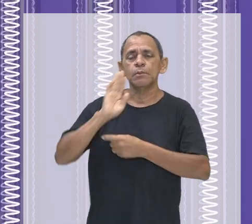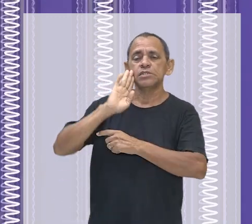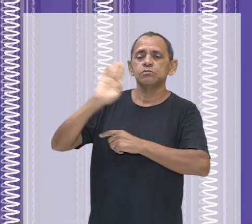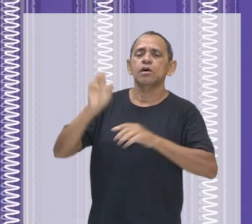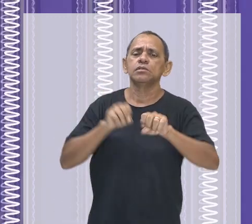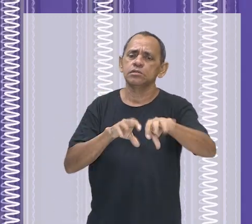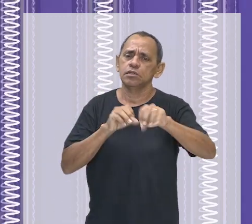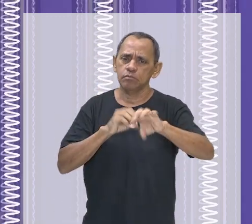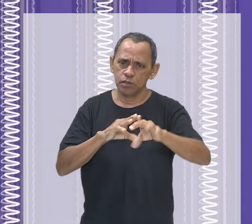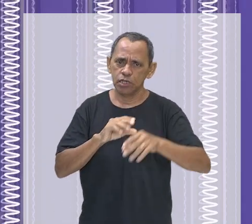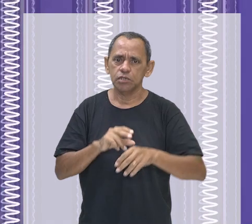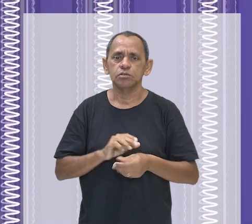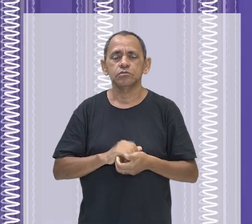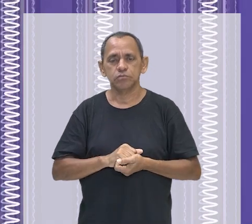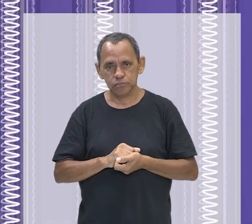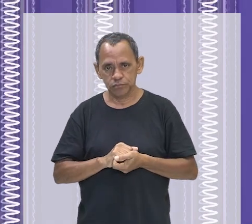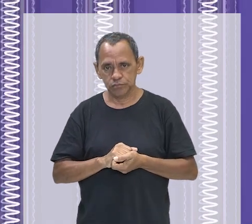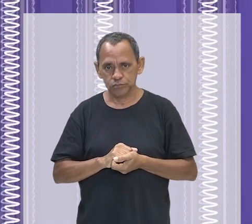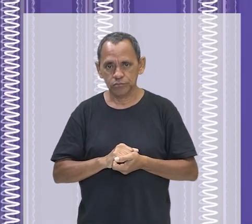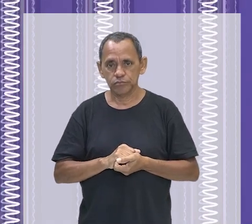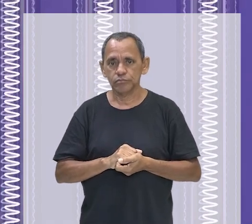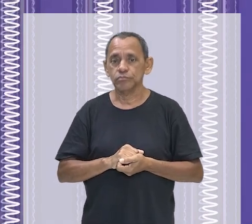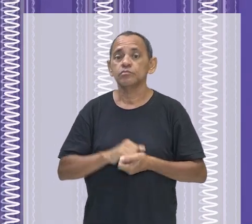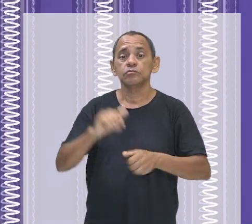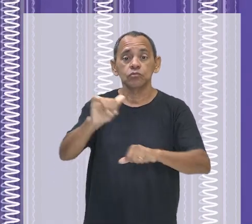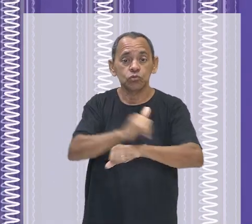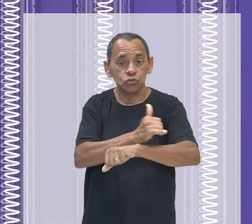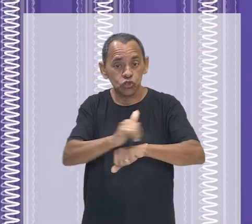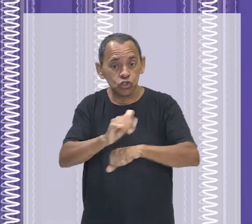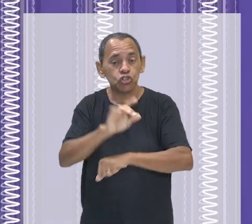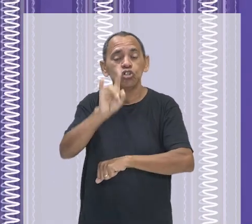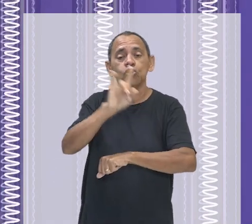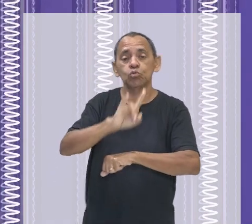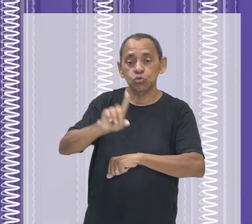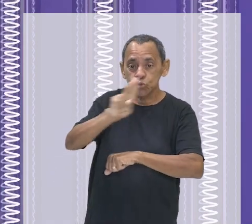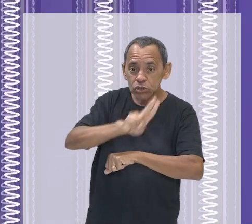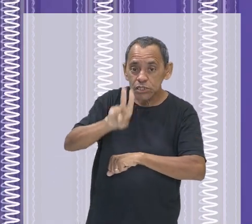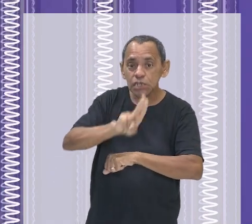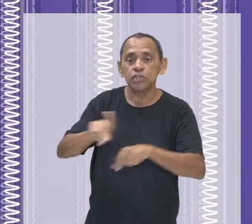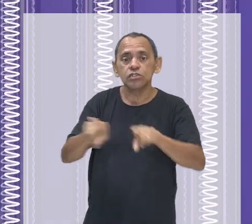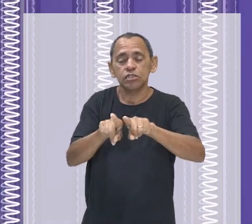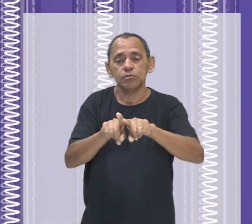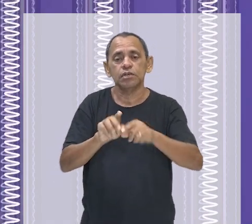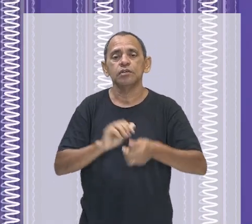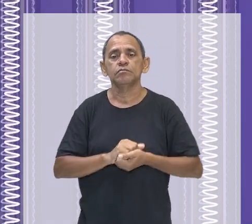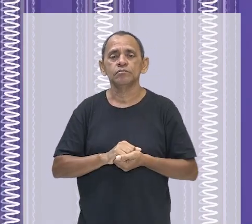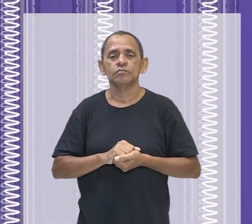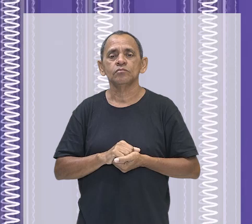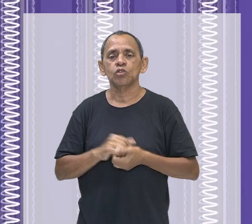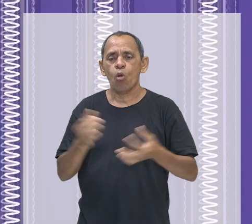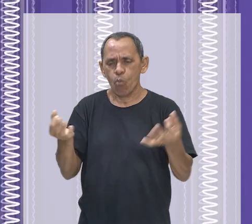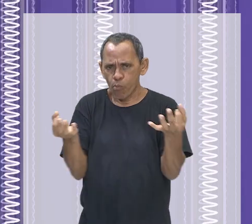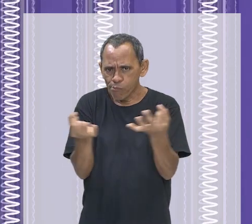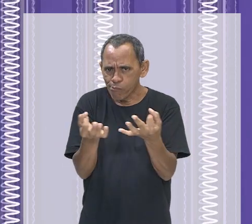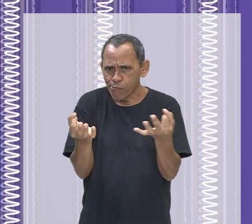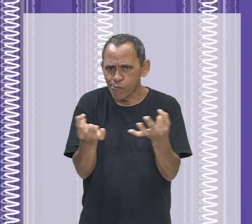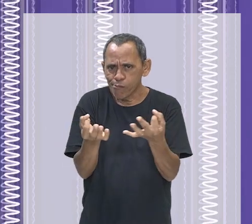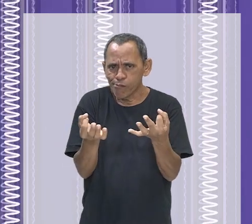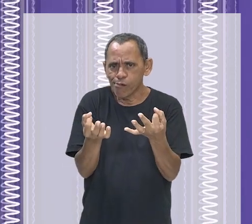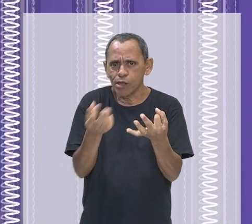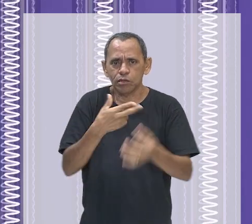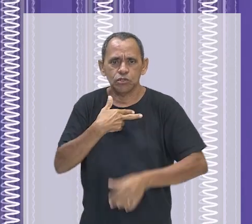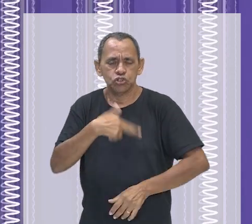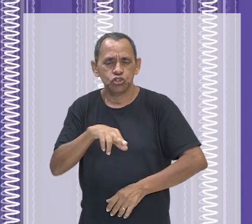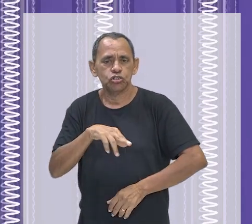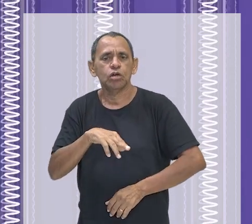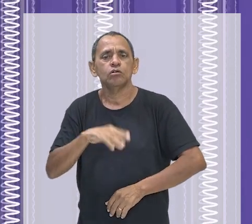meio dessa parábola aí do Buda. O budismo, ele é a religião